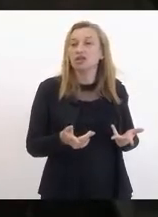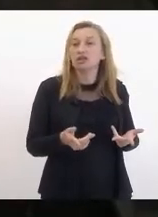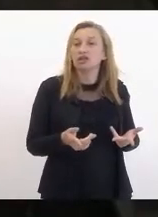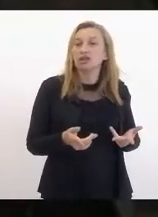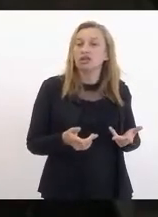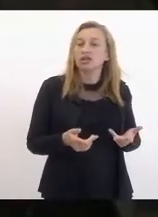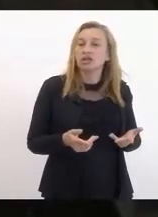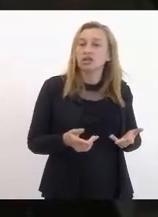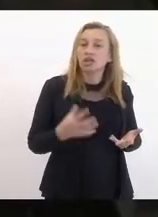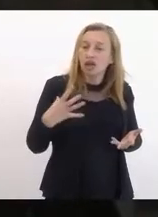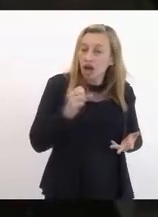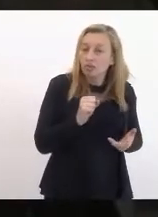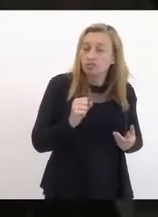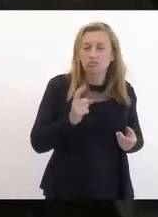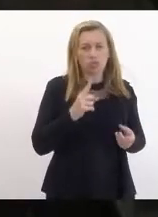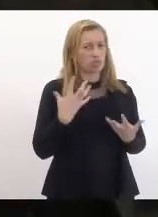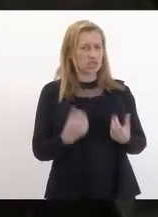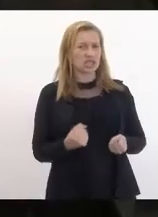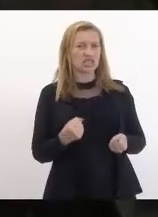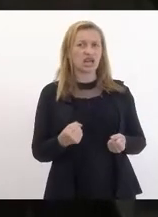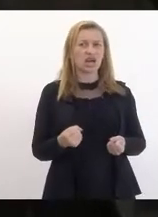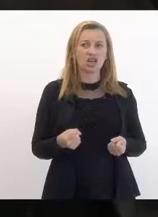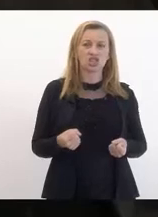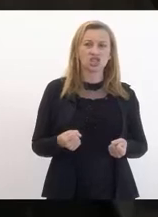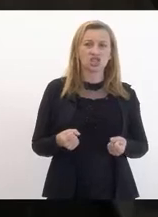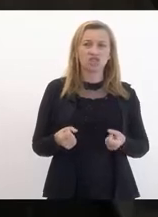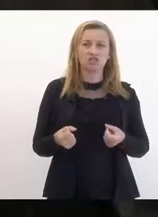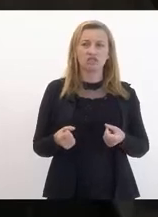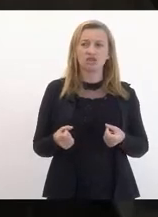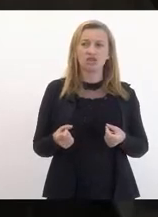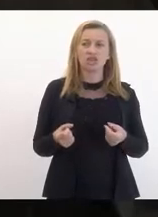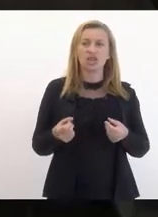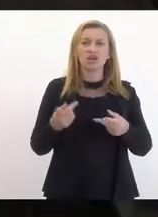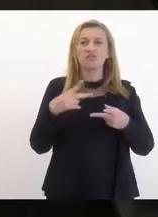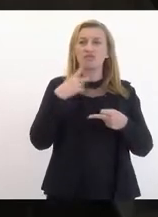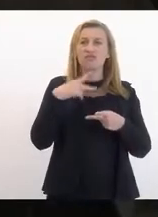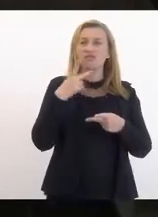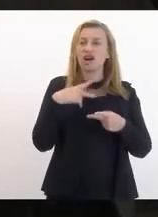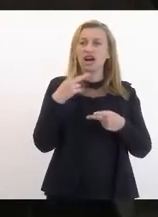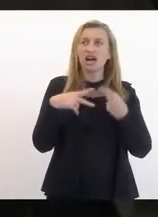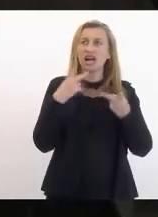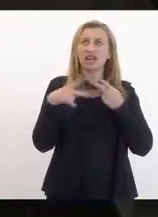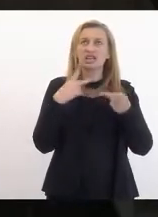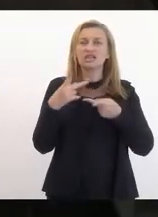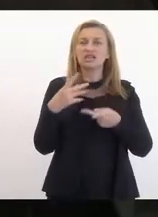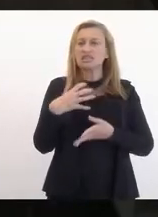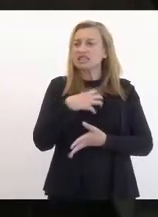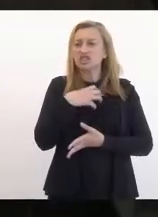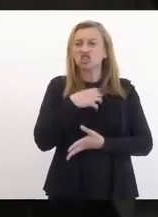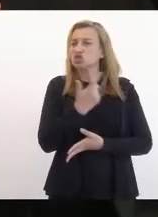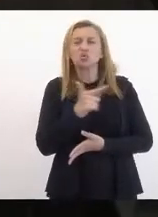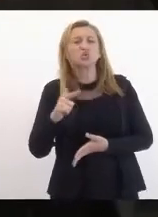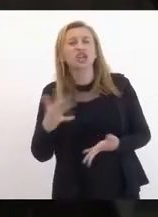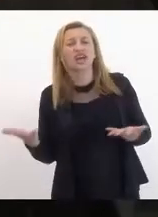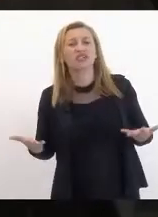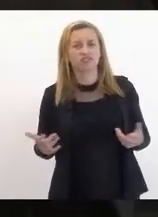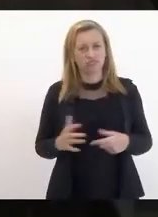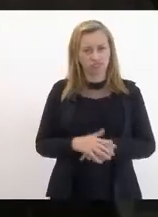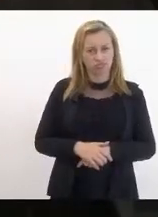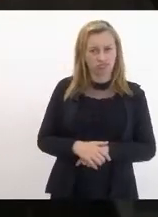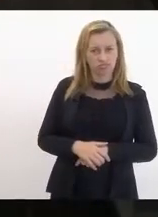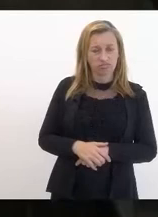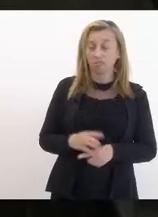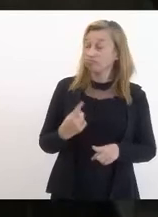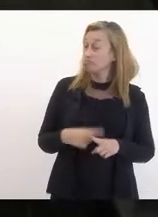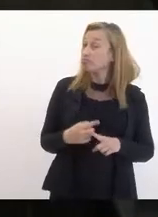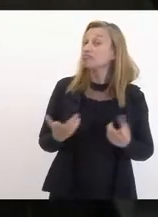minudente. E não vamos admitir que circulem versões, sem lastro, sem evidência, sem materialidade, porque